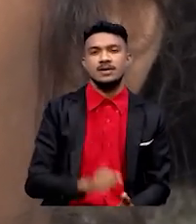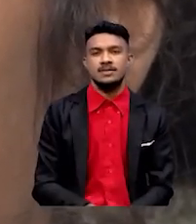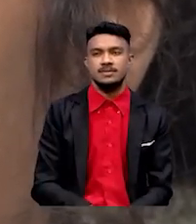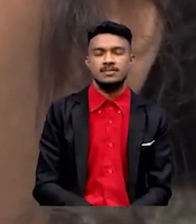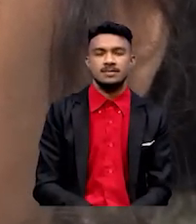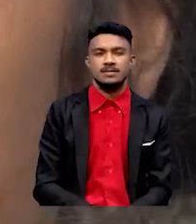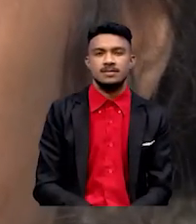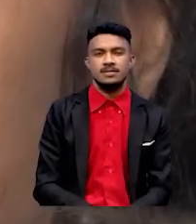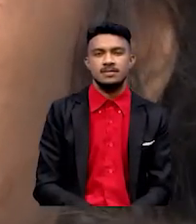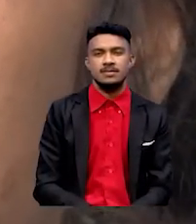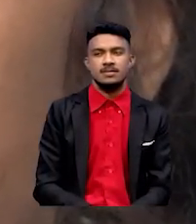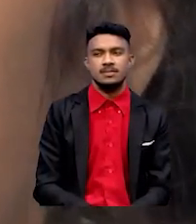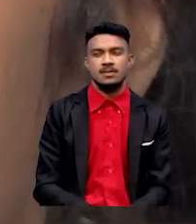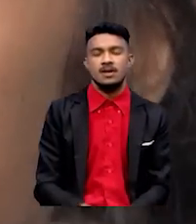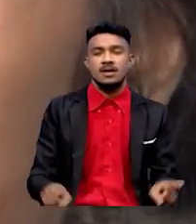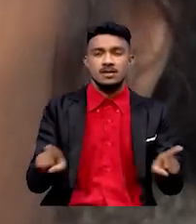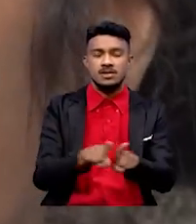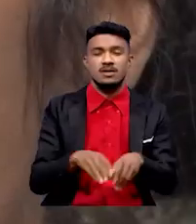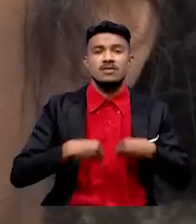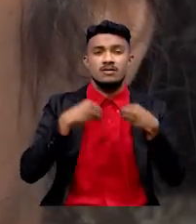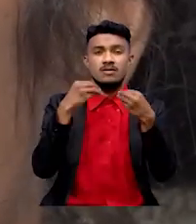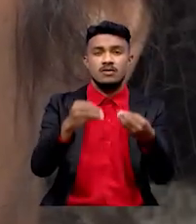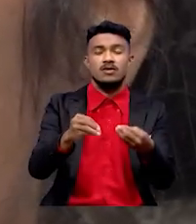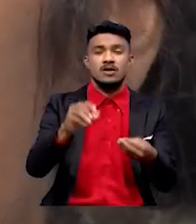Sira. Safo